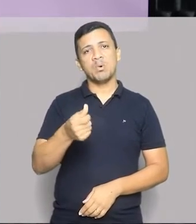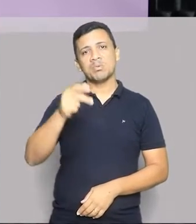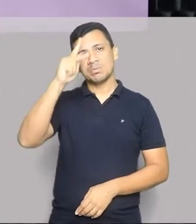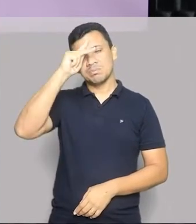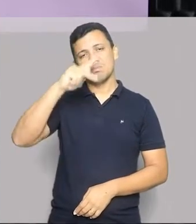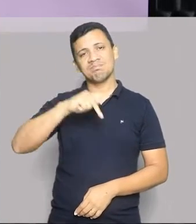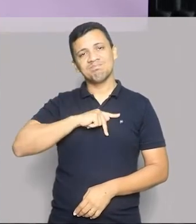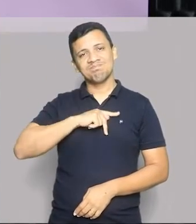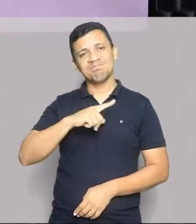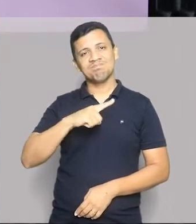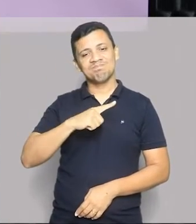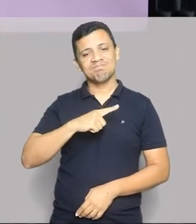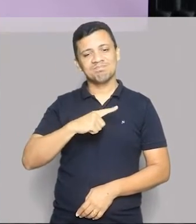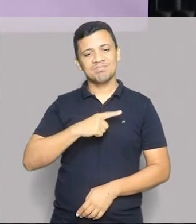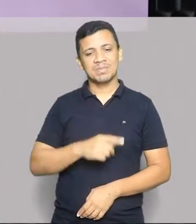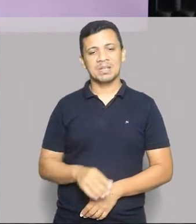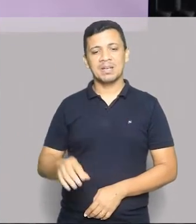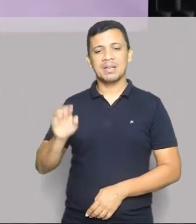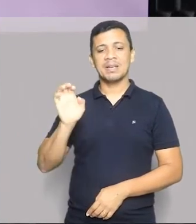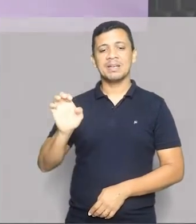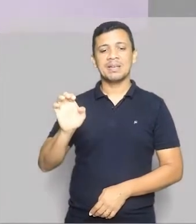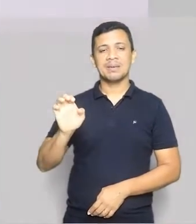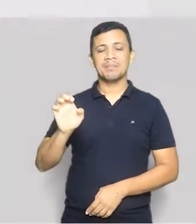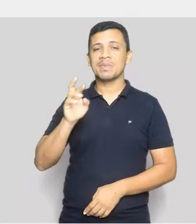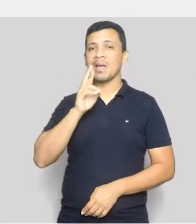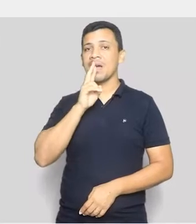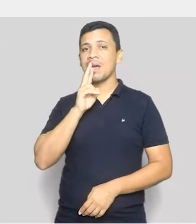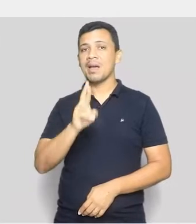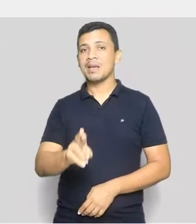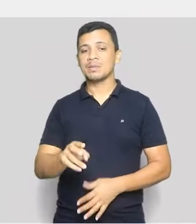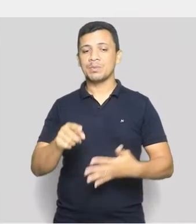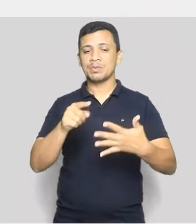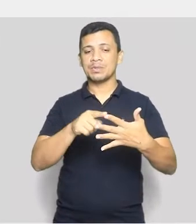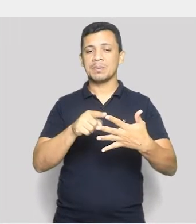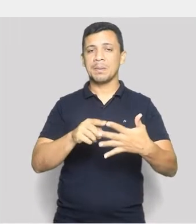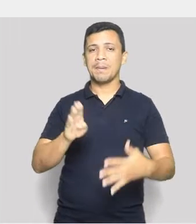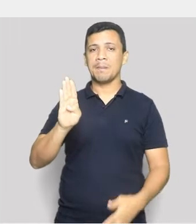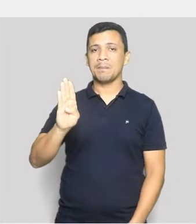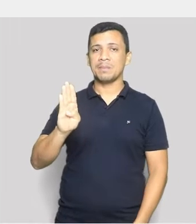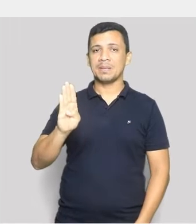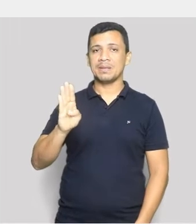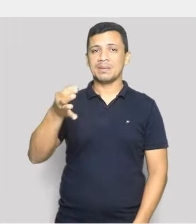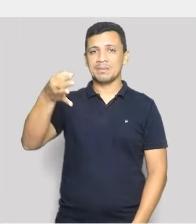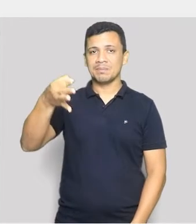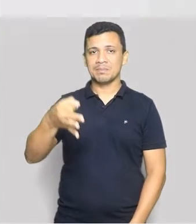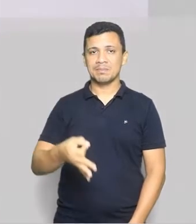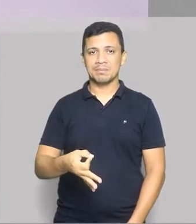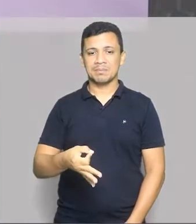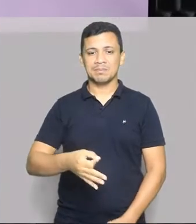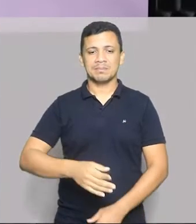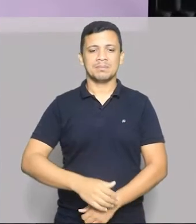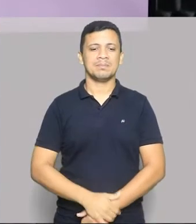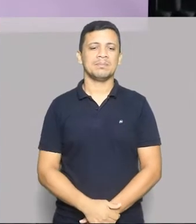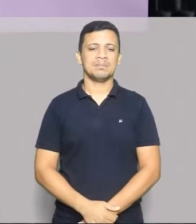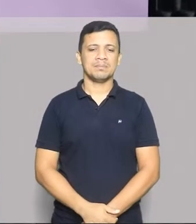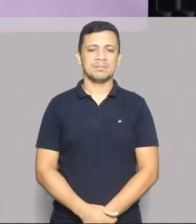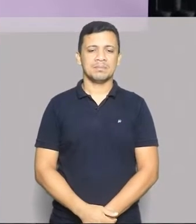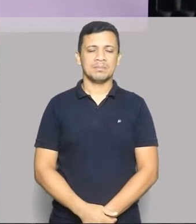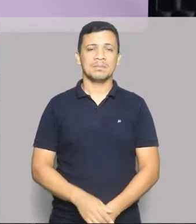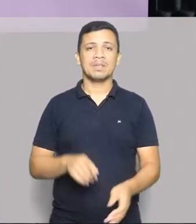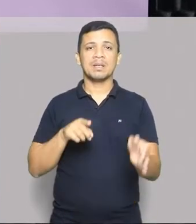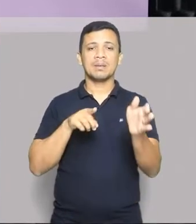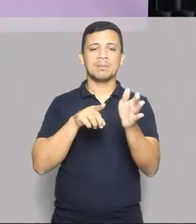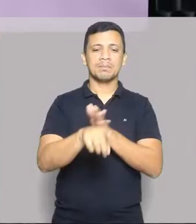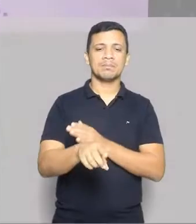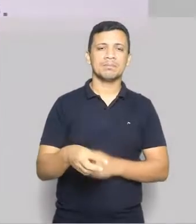E é adversativo. Opção correta, letra B de bola. Ideia de adversidade.